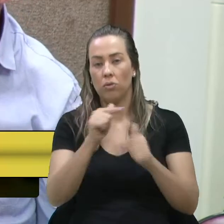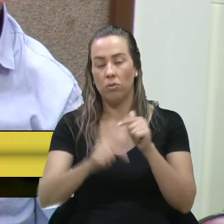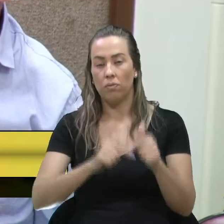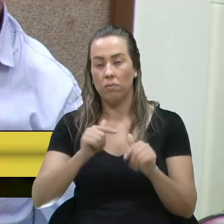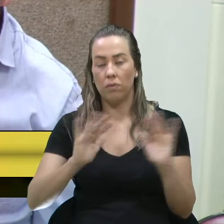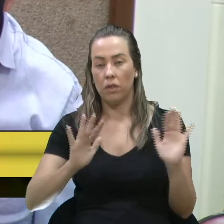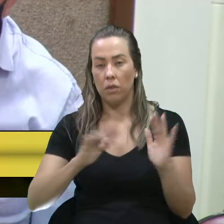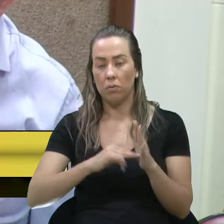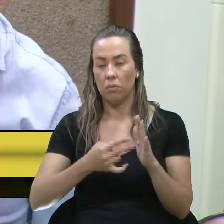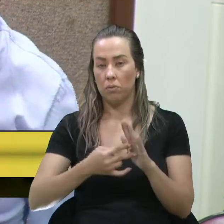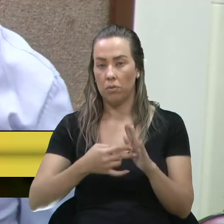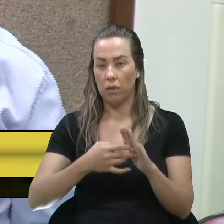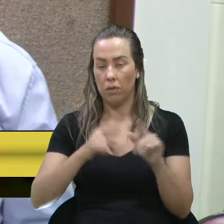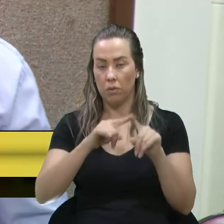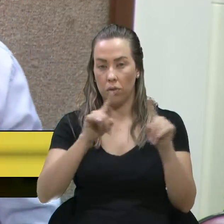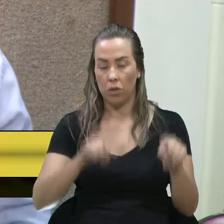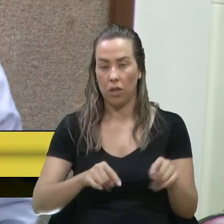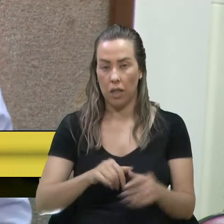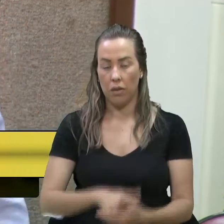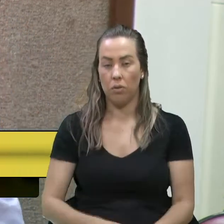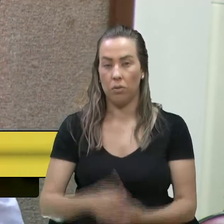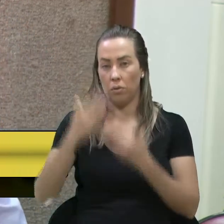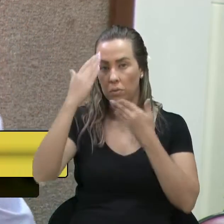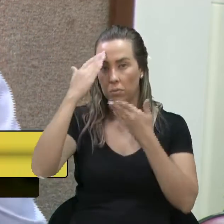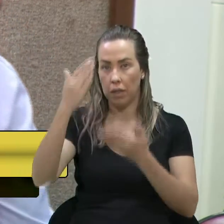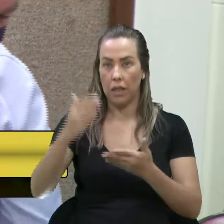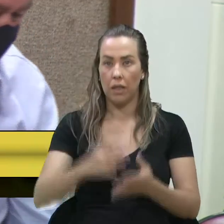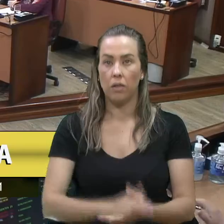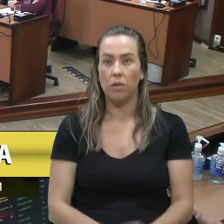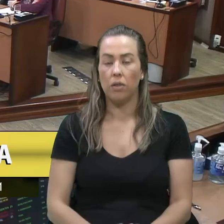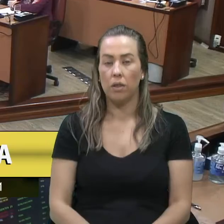só servidores públicos. Muito obrigado.